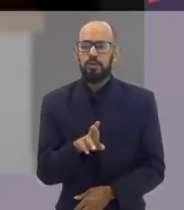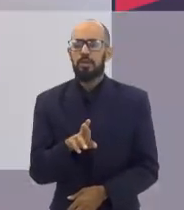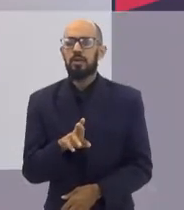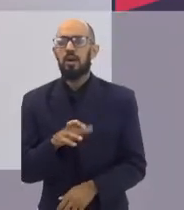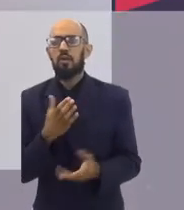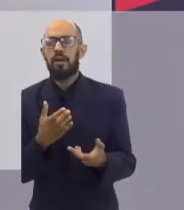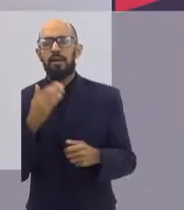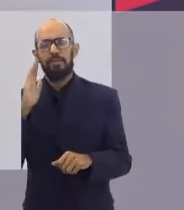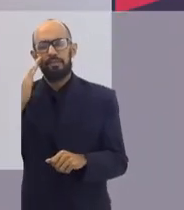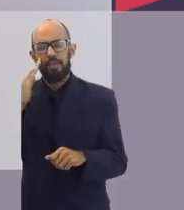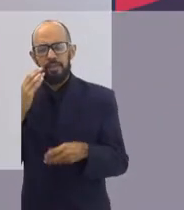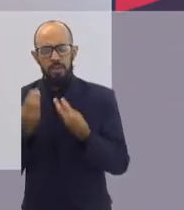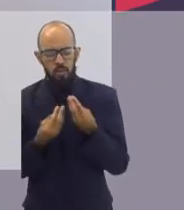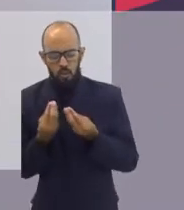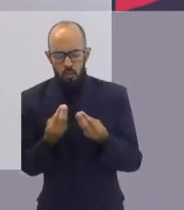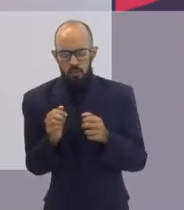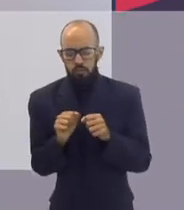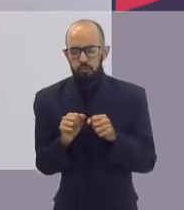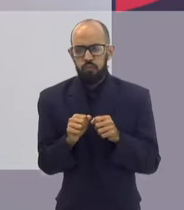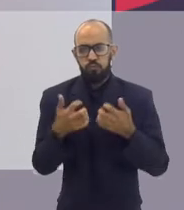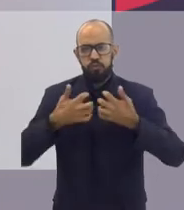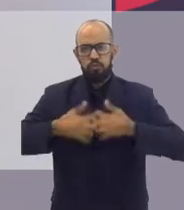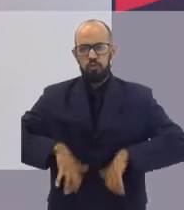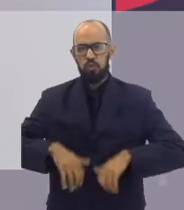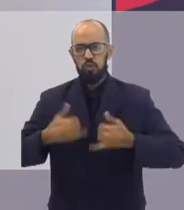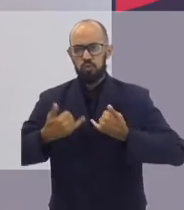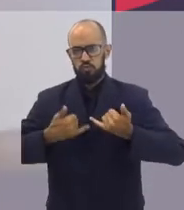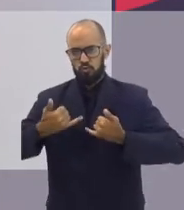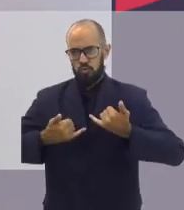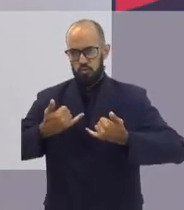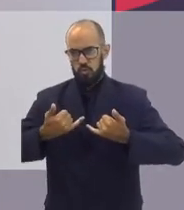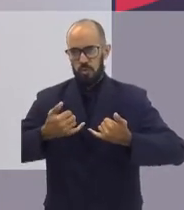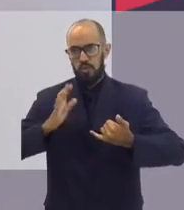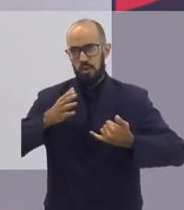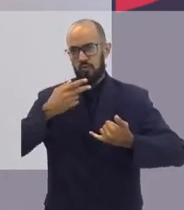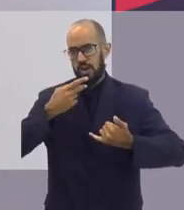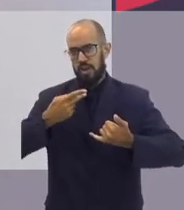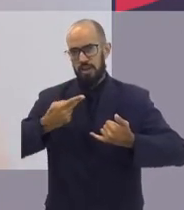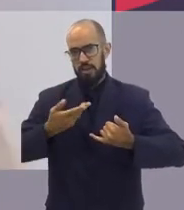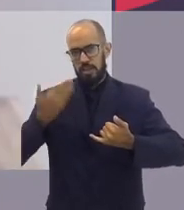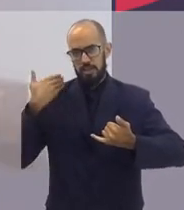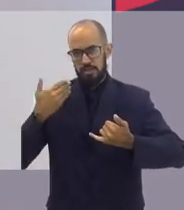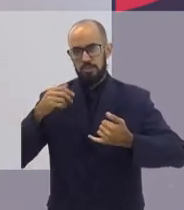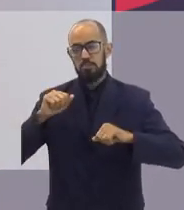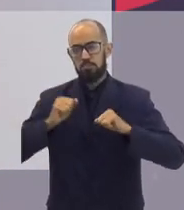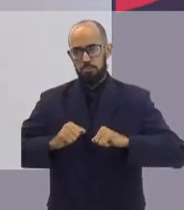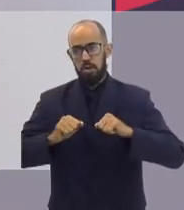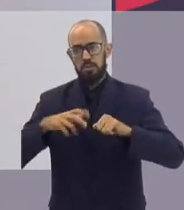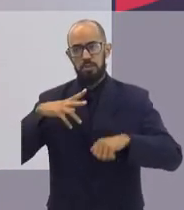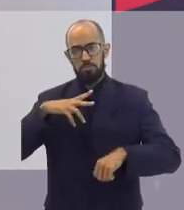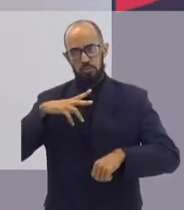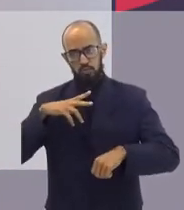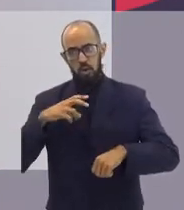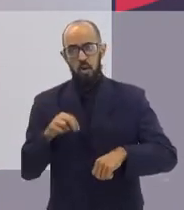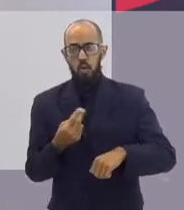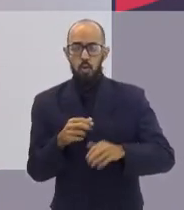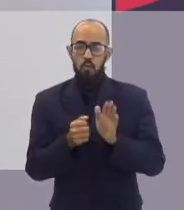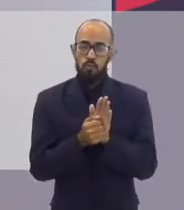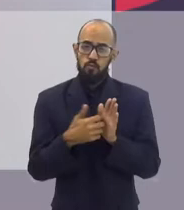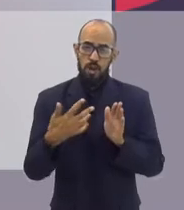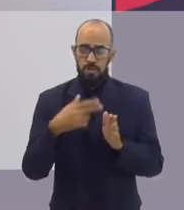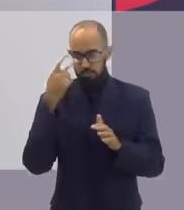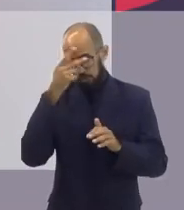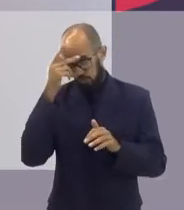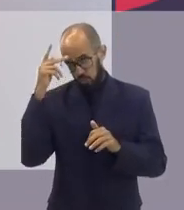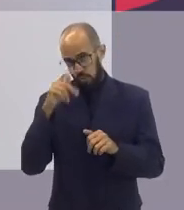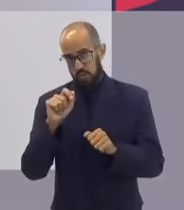queria entender um pouquinho a dinâmica do jogo, né? Até falei lá na abertura que ele pode ser jogado individualmente ou